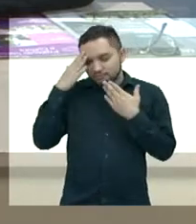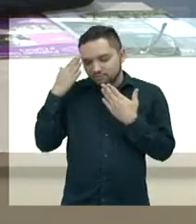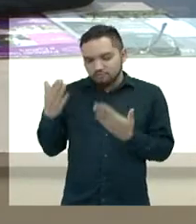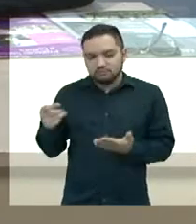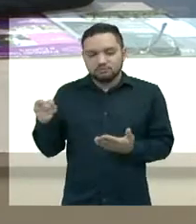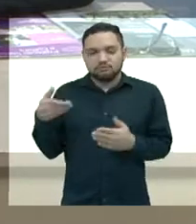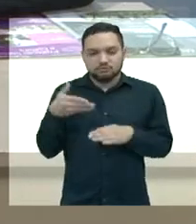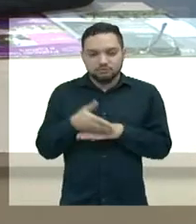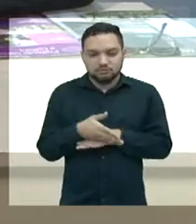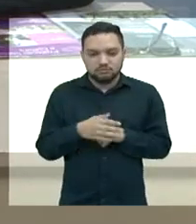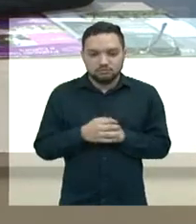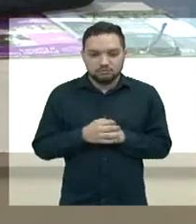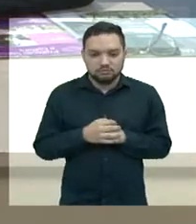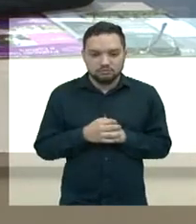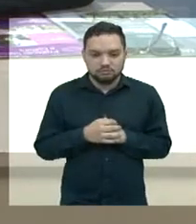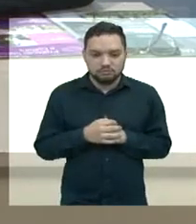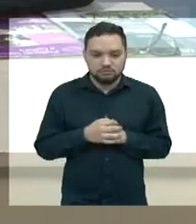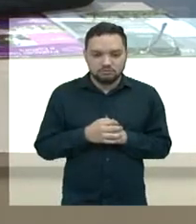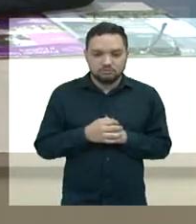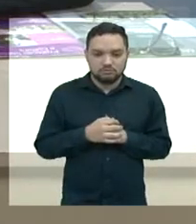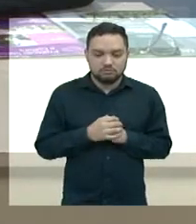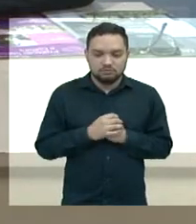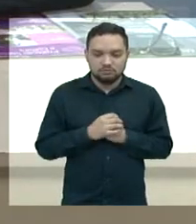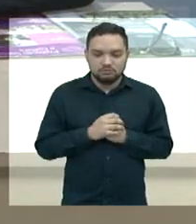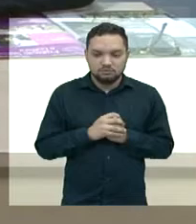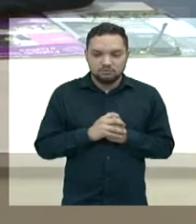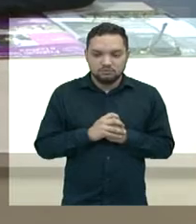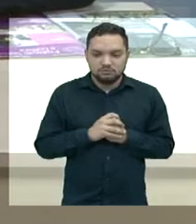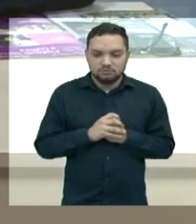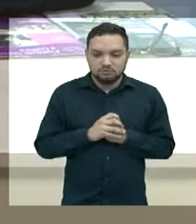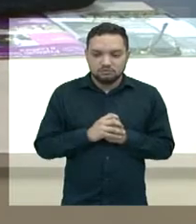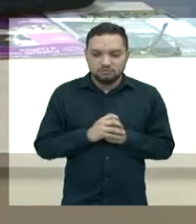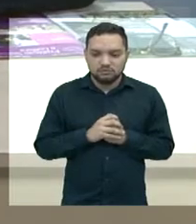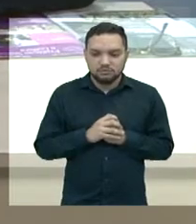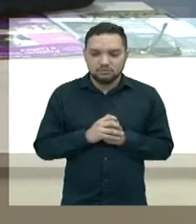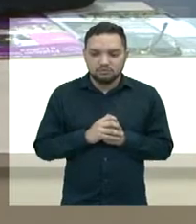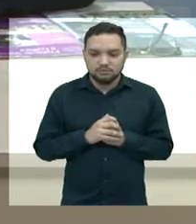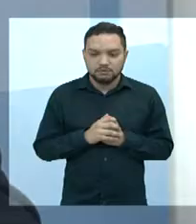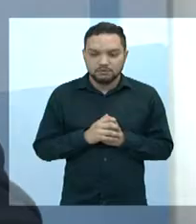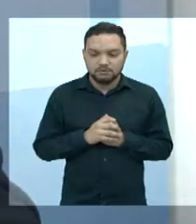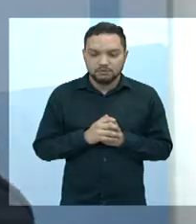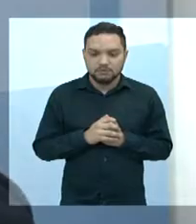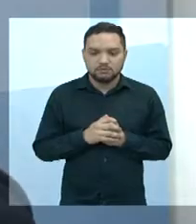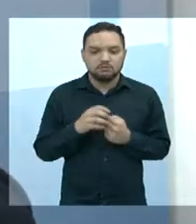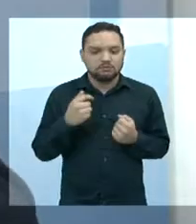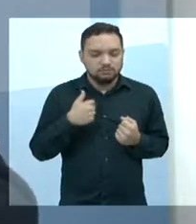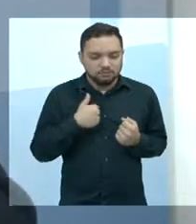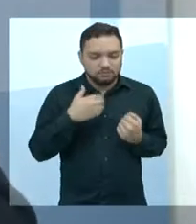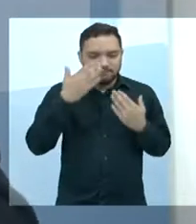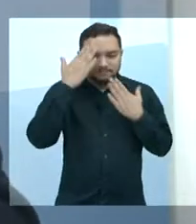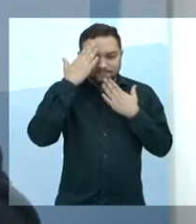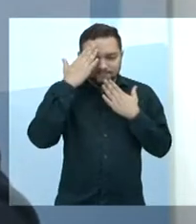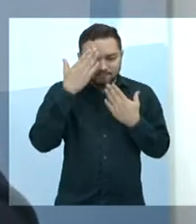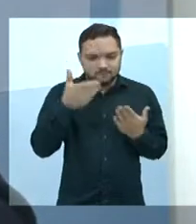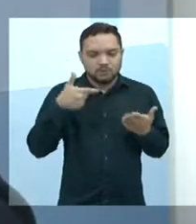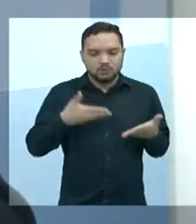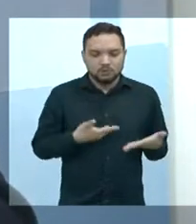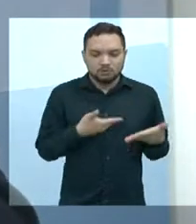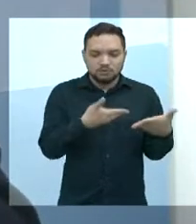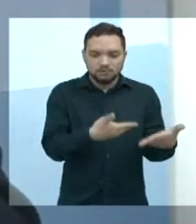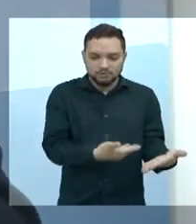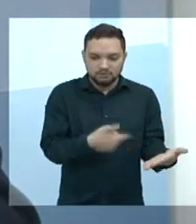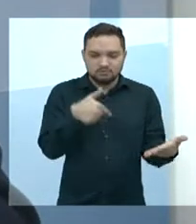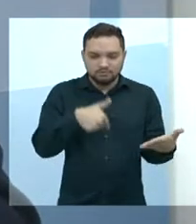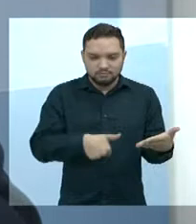os votos de que o senhor continue fazendo bons mandatos. Bom, eu que agradeço pela oportunidade, Paulo,